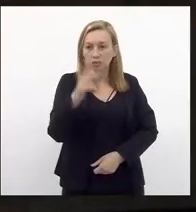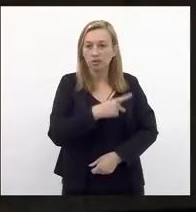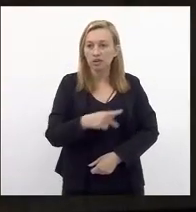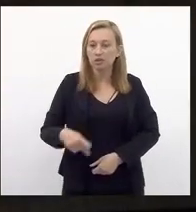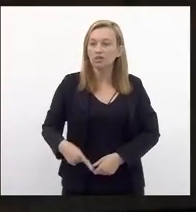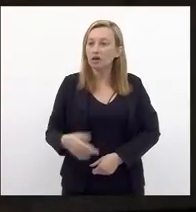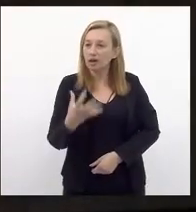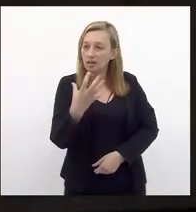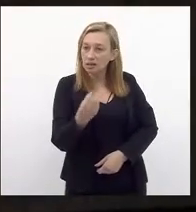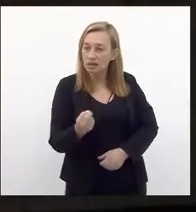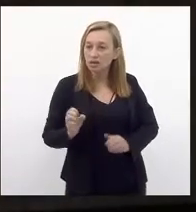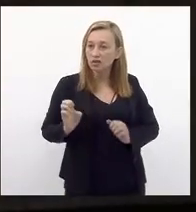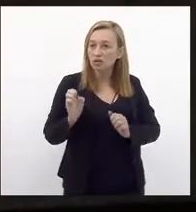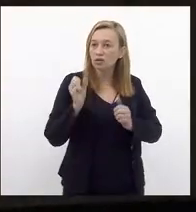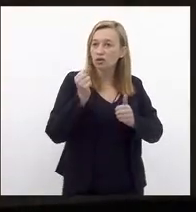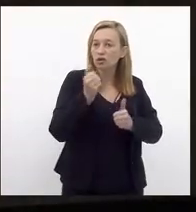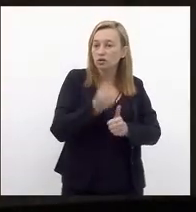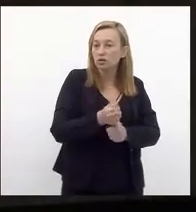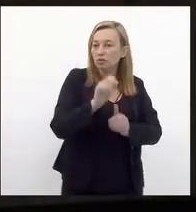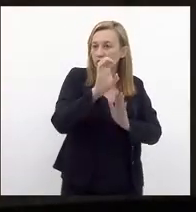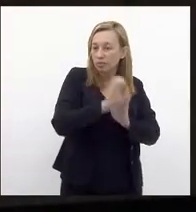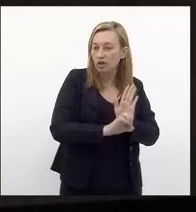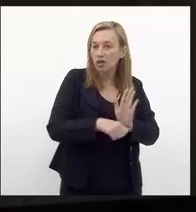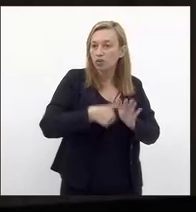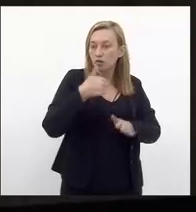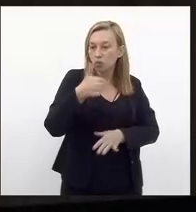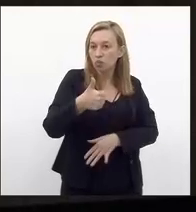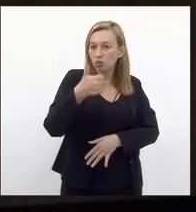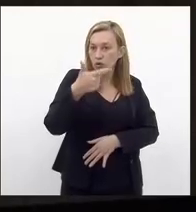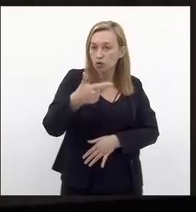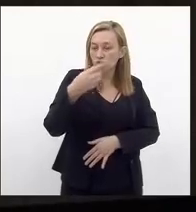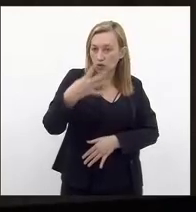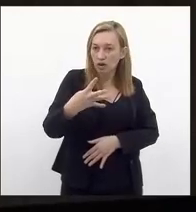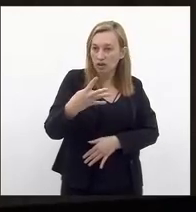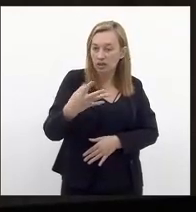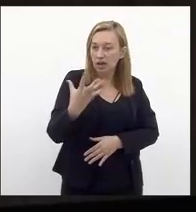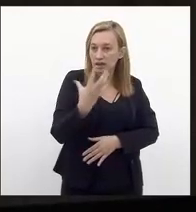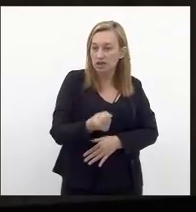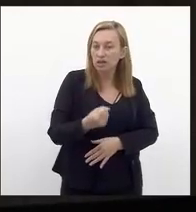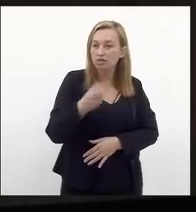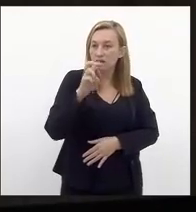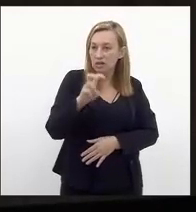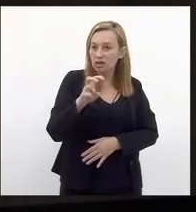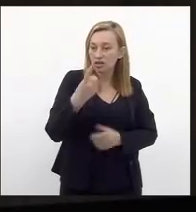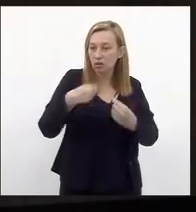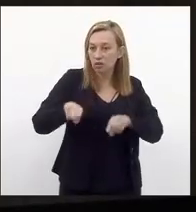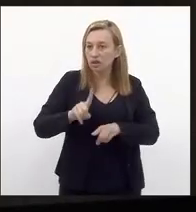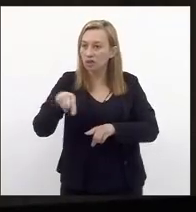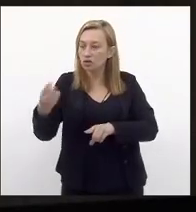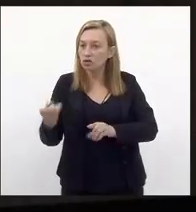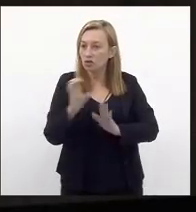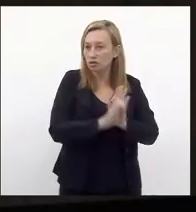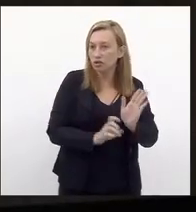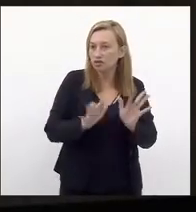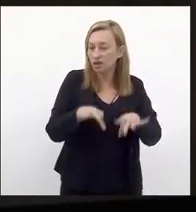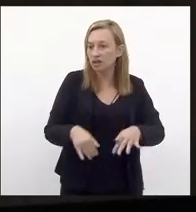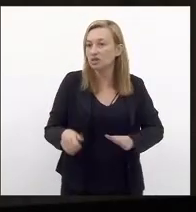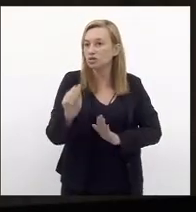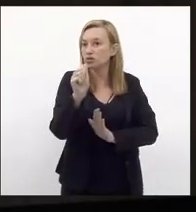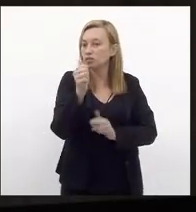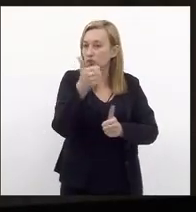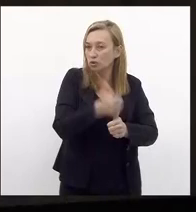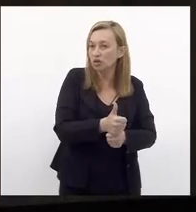Presidente parecer favorável com subemenda as emendas um dois e quatro favorável emenda cinco contratos é mais emendas concluindo o